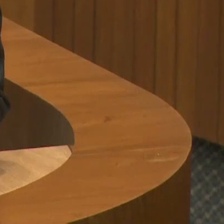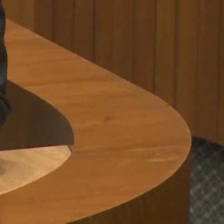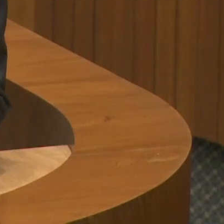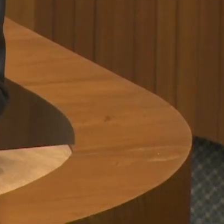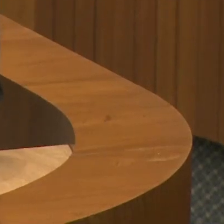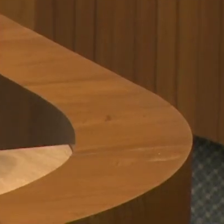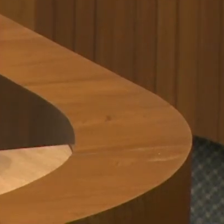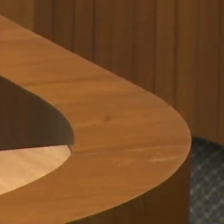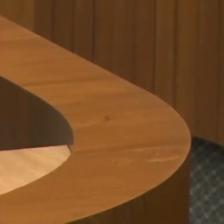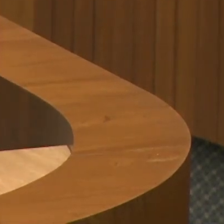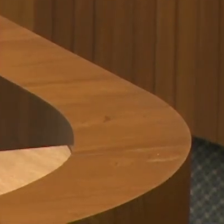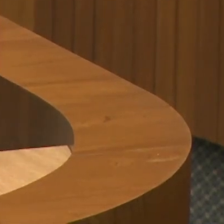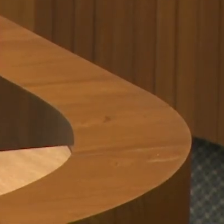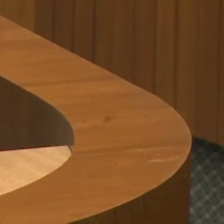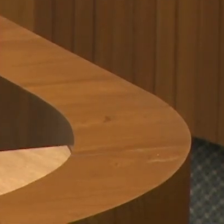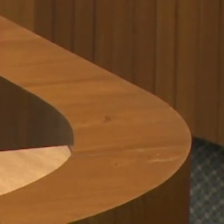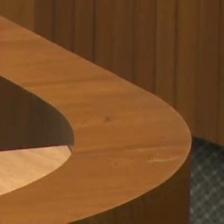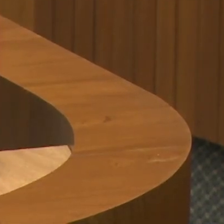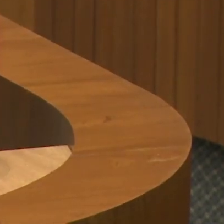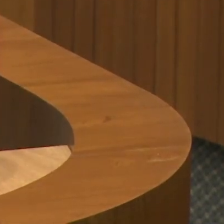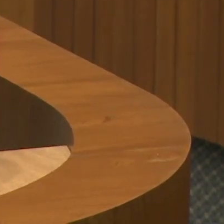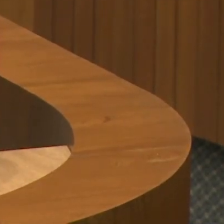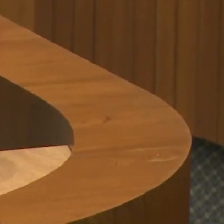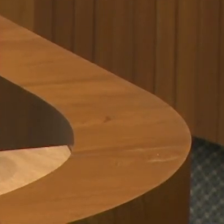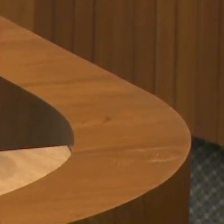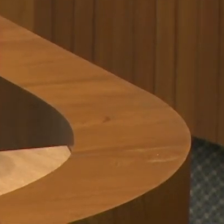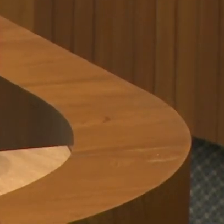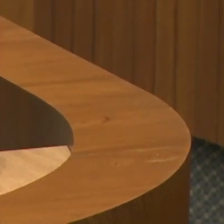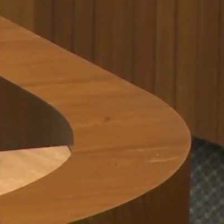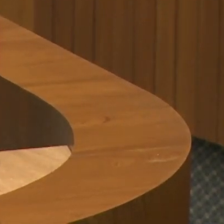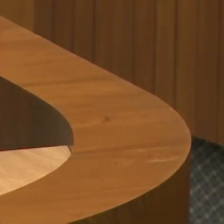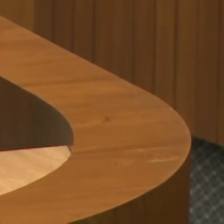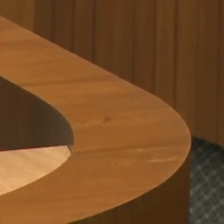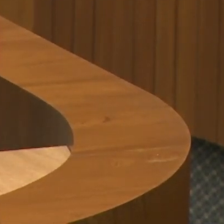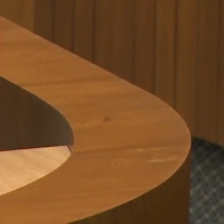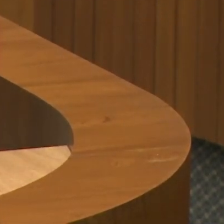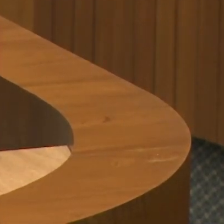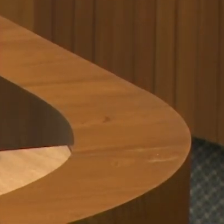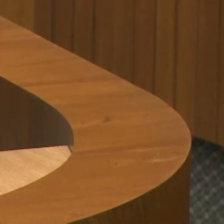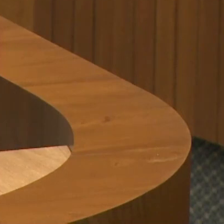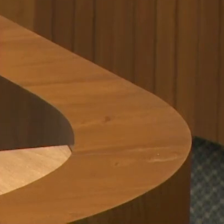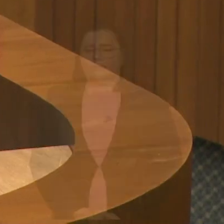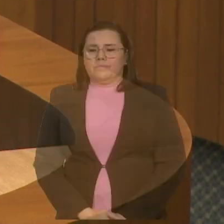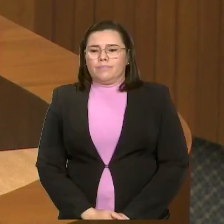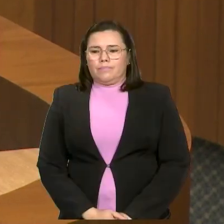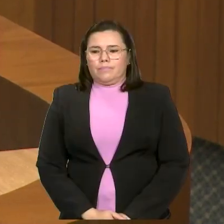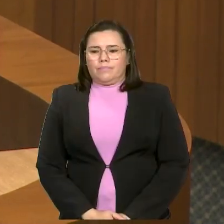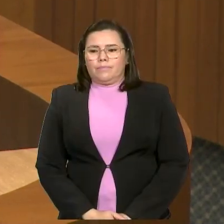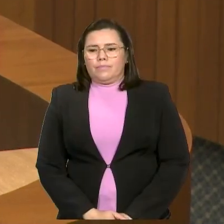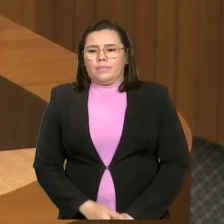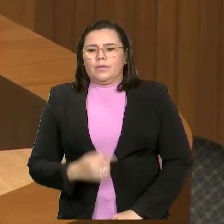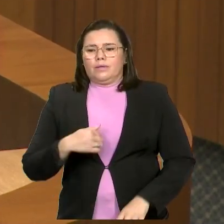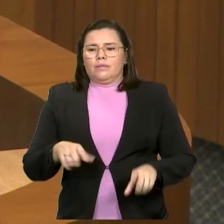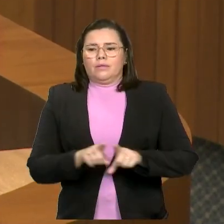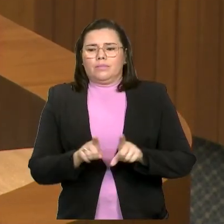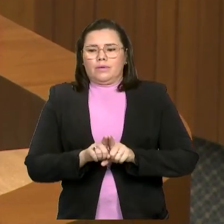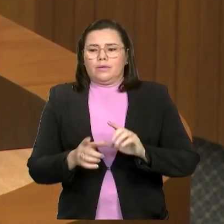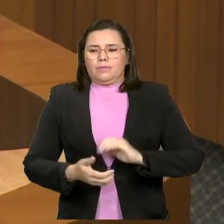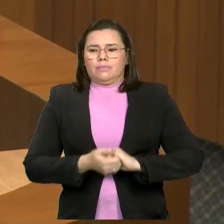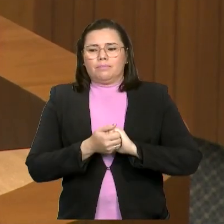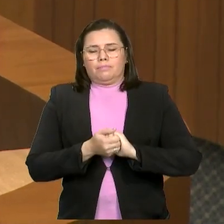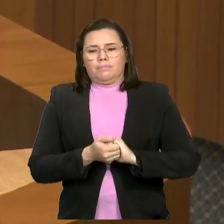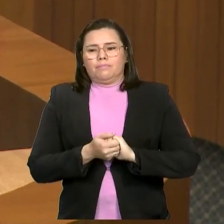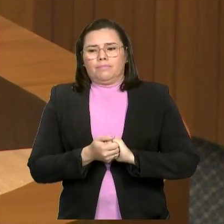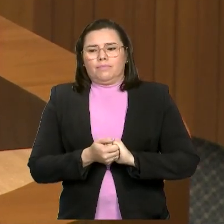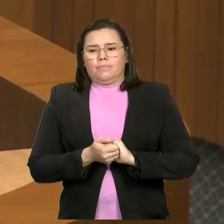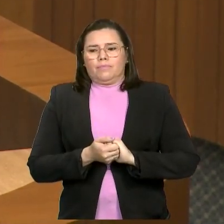Marreca, na qual veio prestigiar os dois deputados do Patriotas, que eu quero também parabenizar pela posse. O